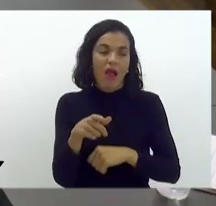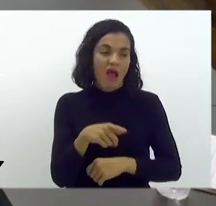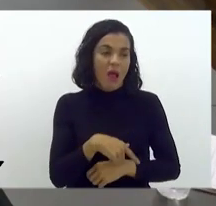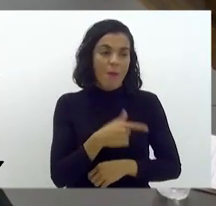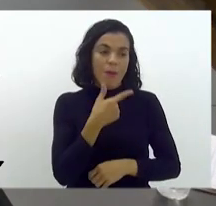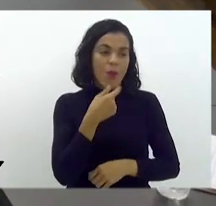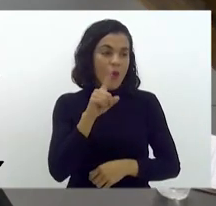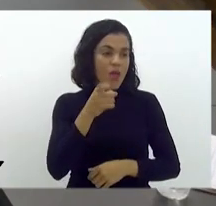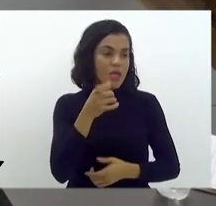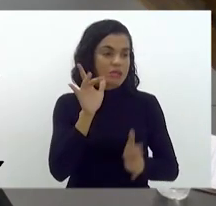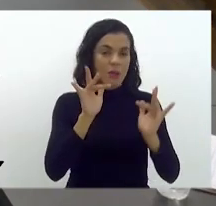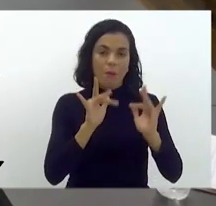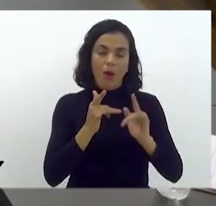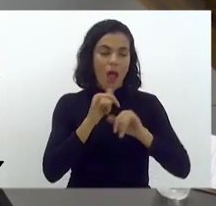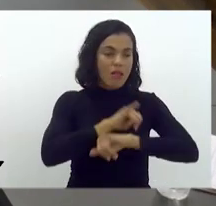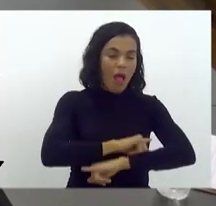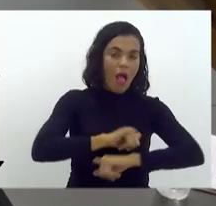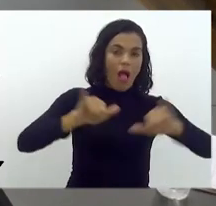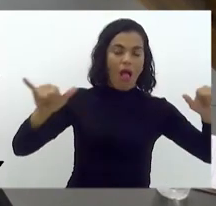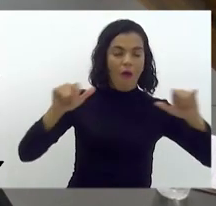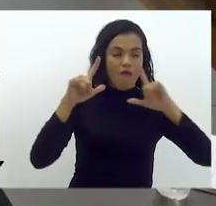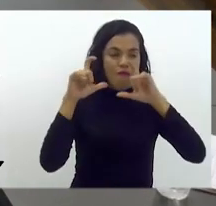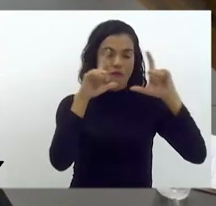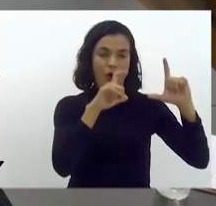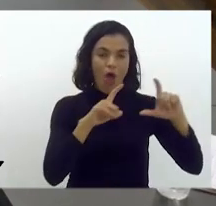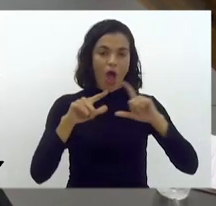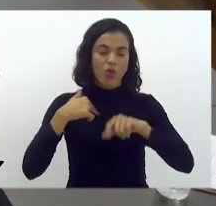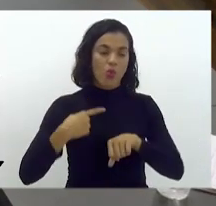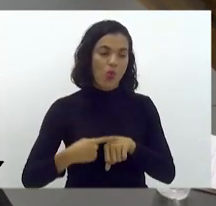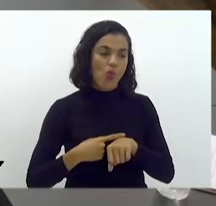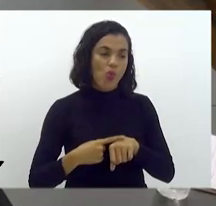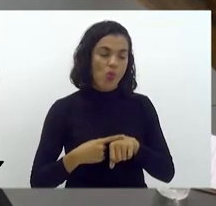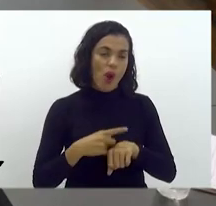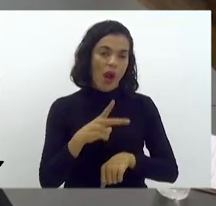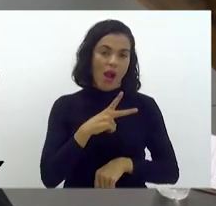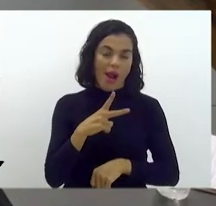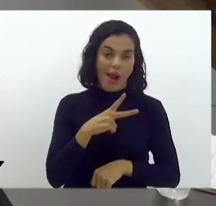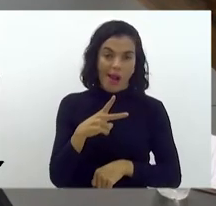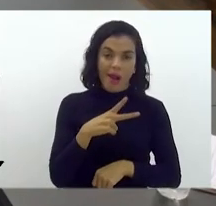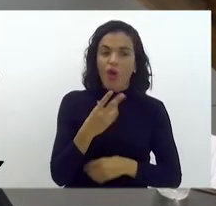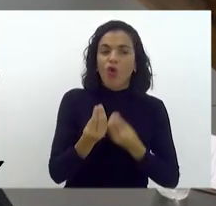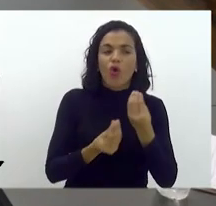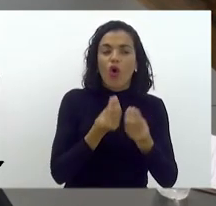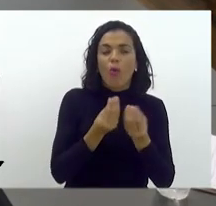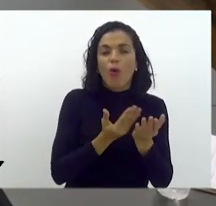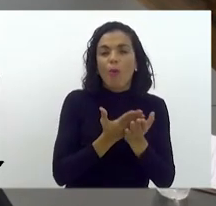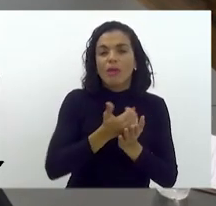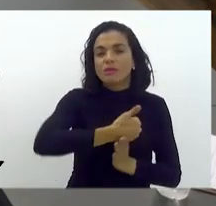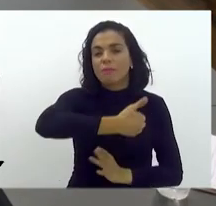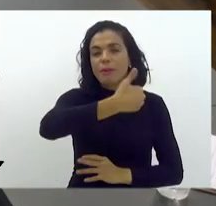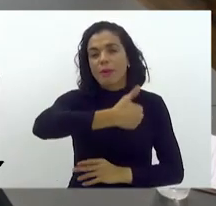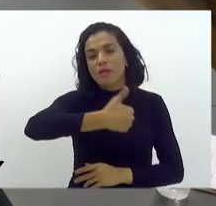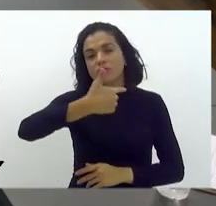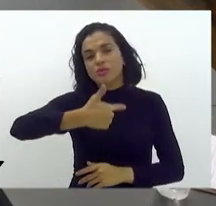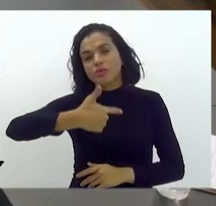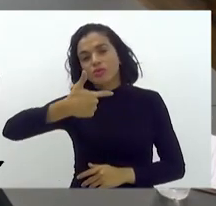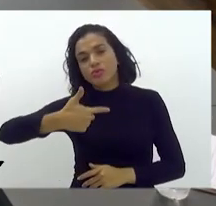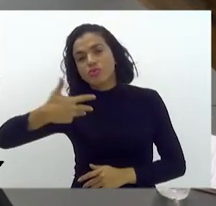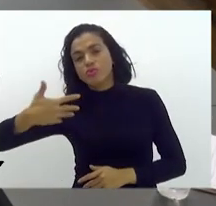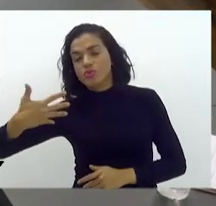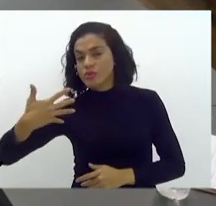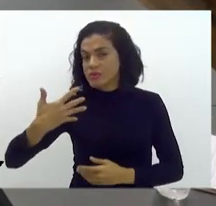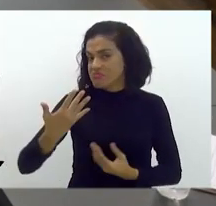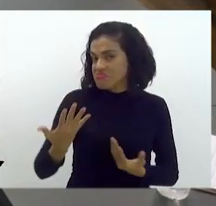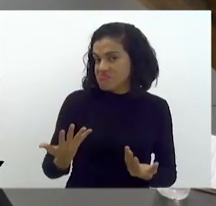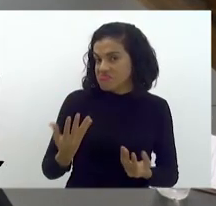vingança o que que vai acontecer com essa mulher Quais são os caminhos que se inicia que se dá continuidade A partir